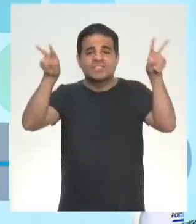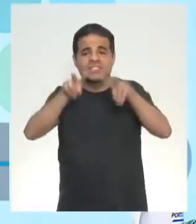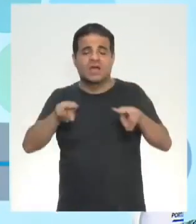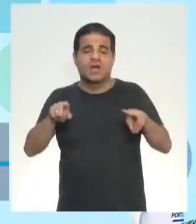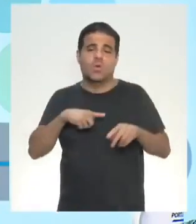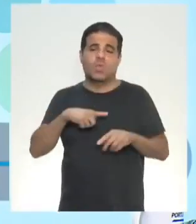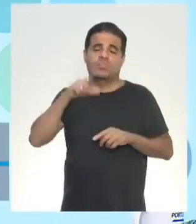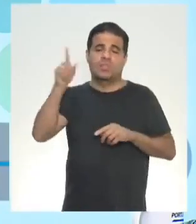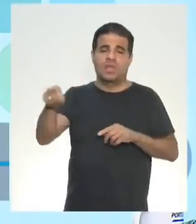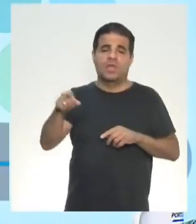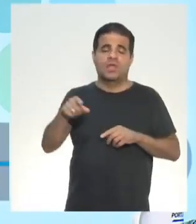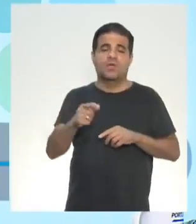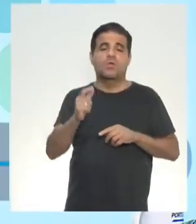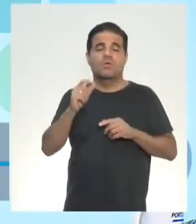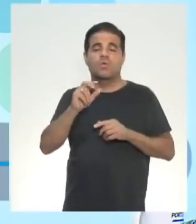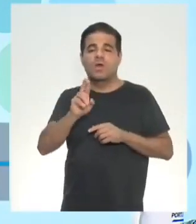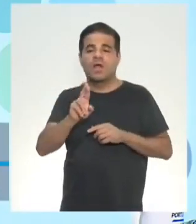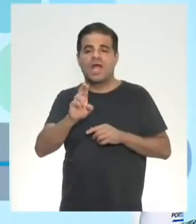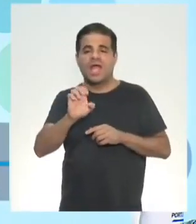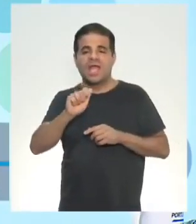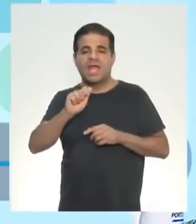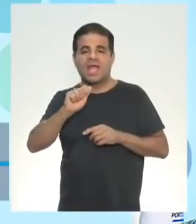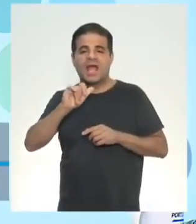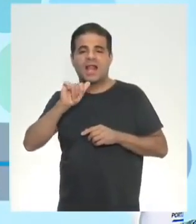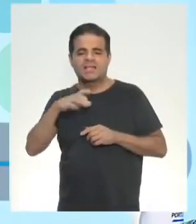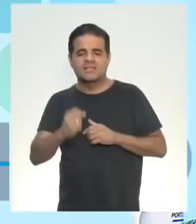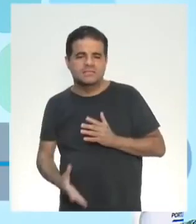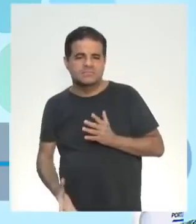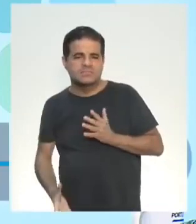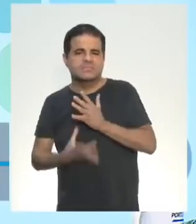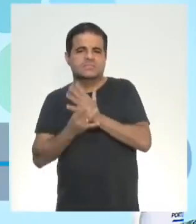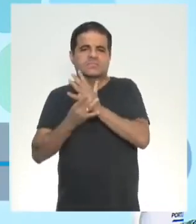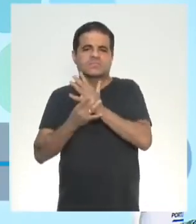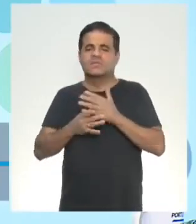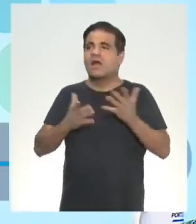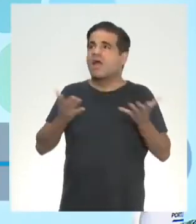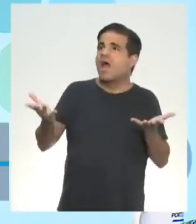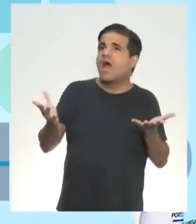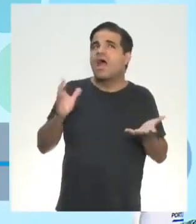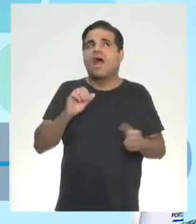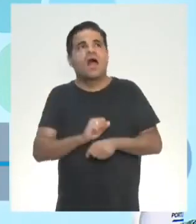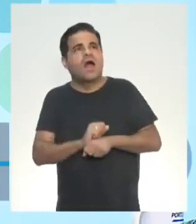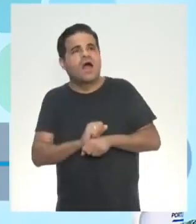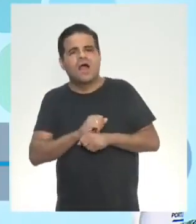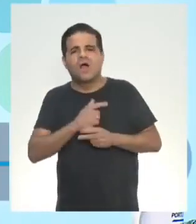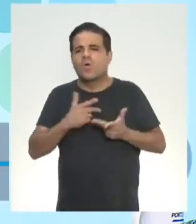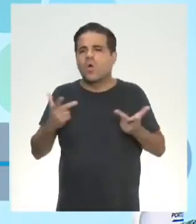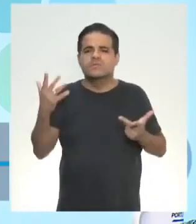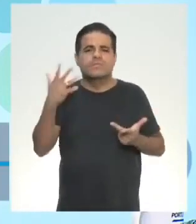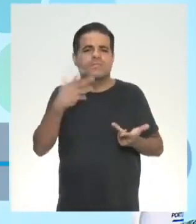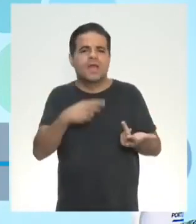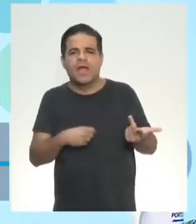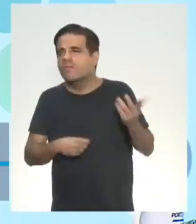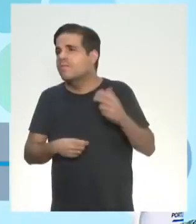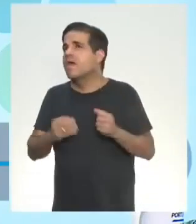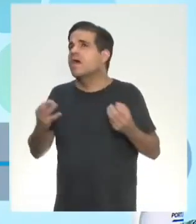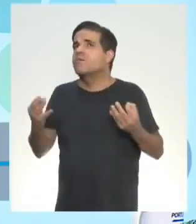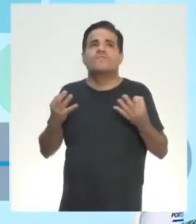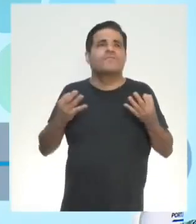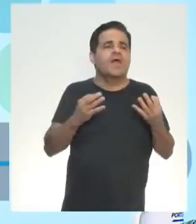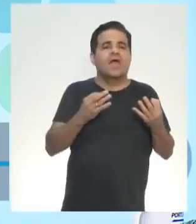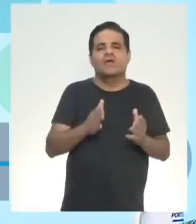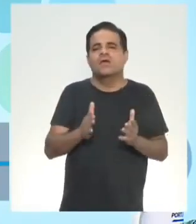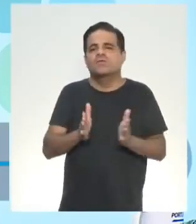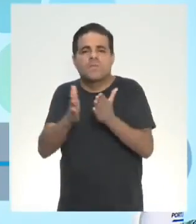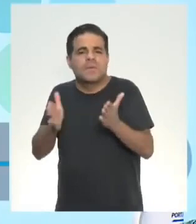tenho aí o realismo. Então, eu paro com aquela coisa do amor, tudo belo, né? Tudo perfeito, não tem pobreza, não tem nada.